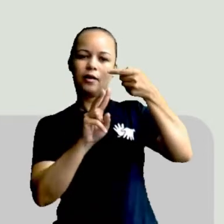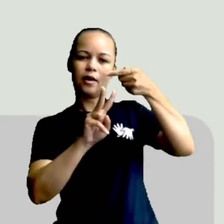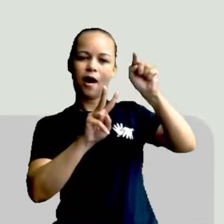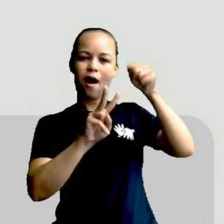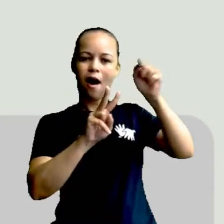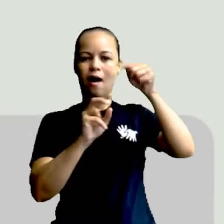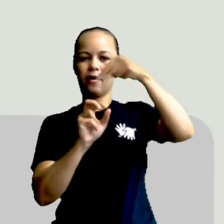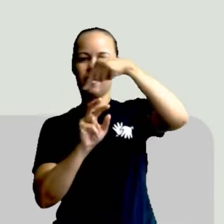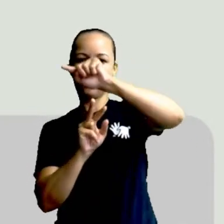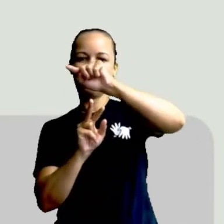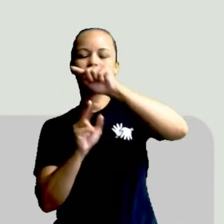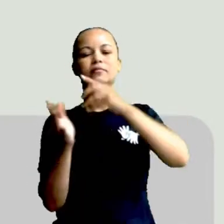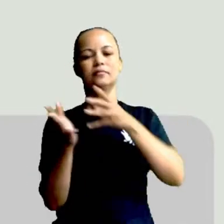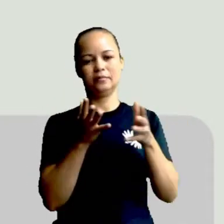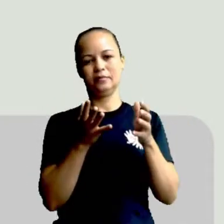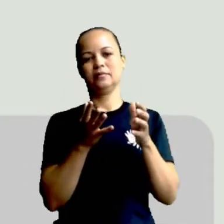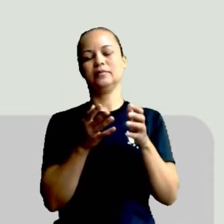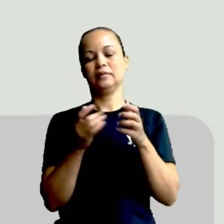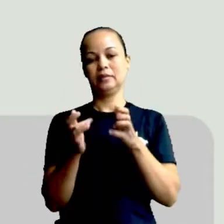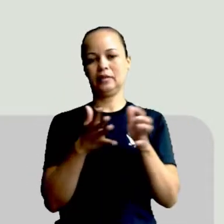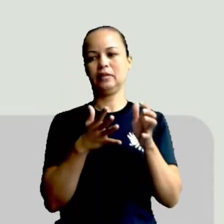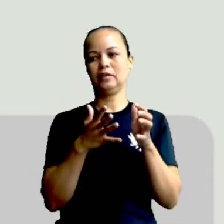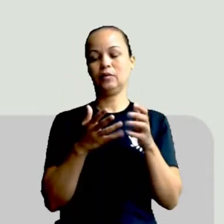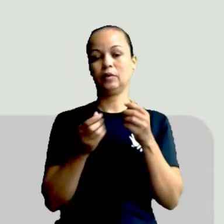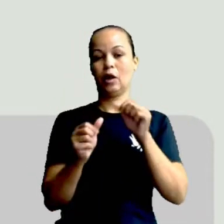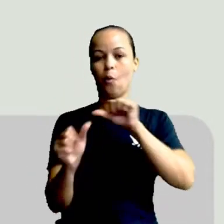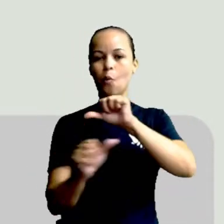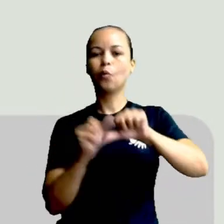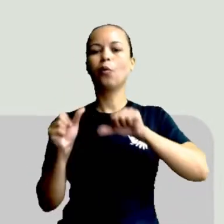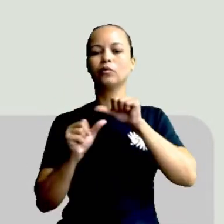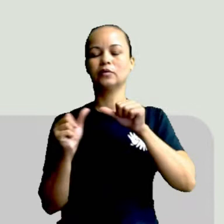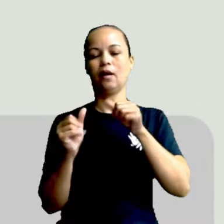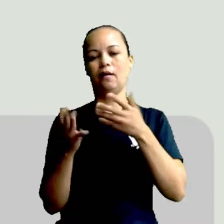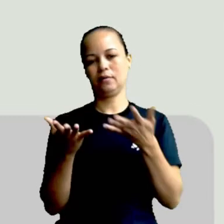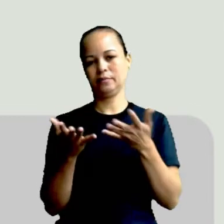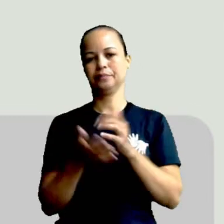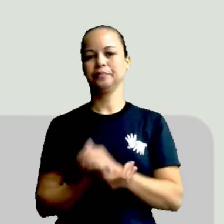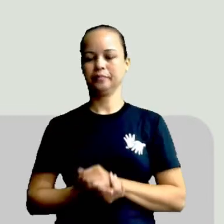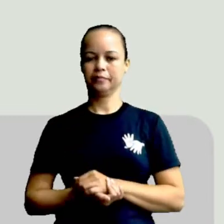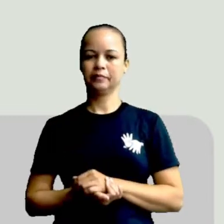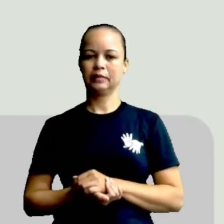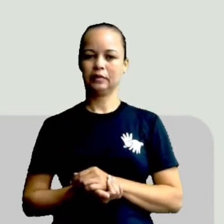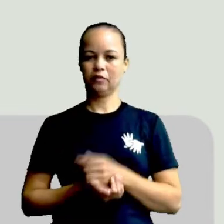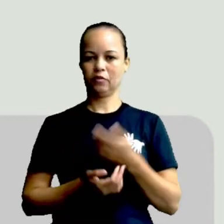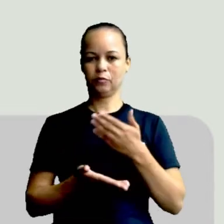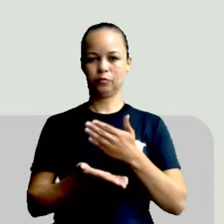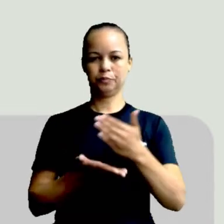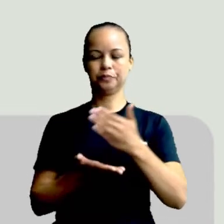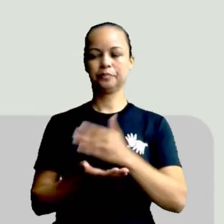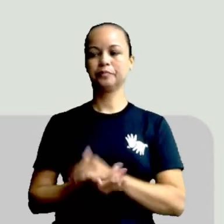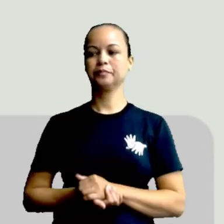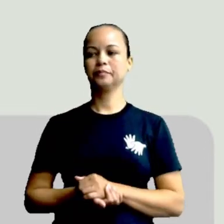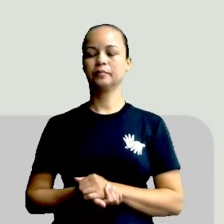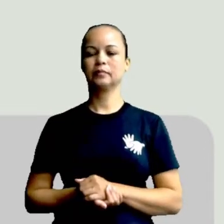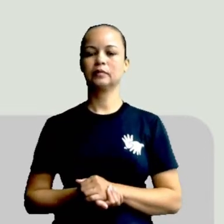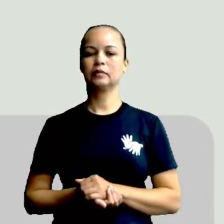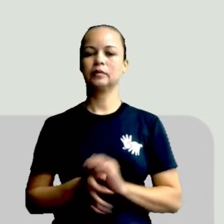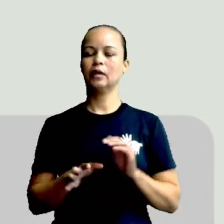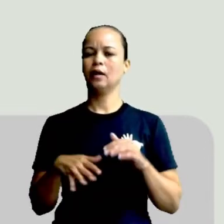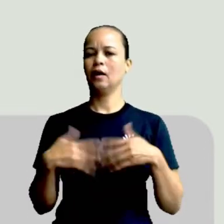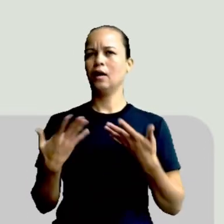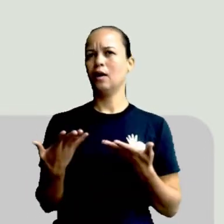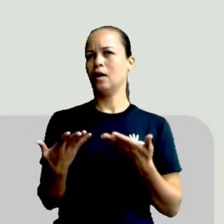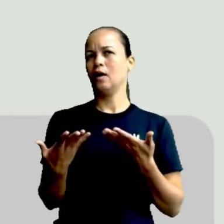oposto de Agudo É grave né a relação aí de Antônia de contrário Então vamos adiante quando